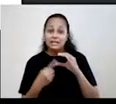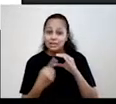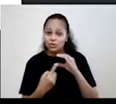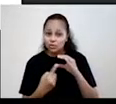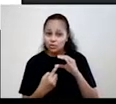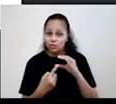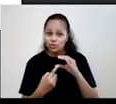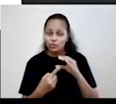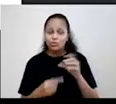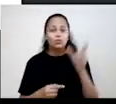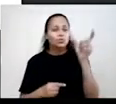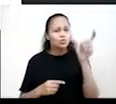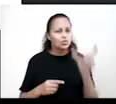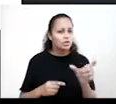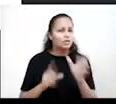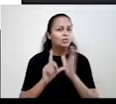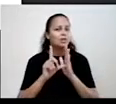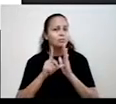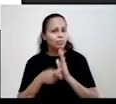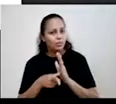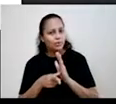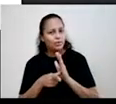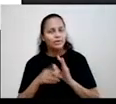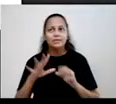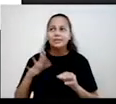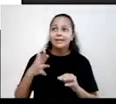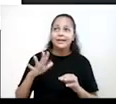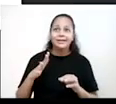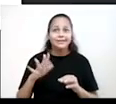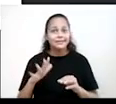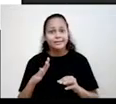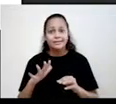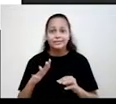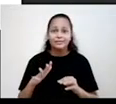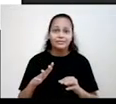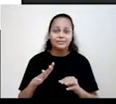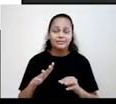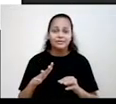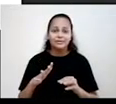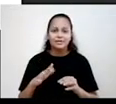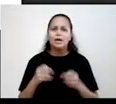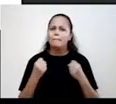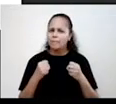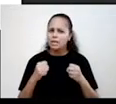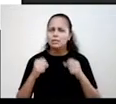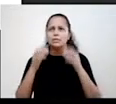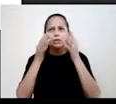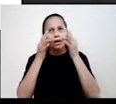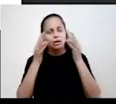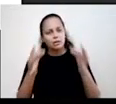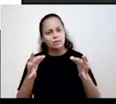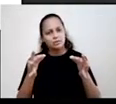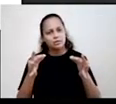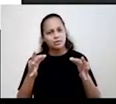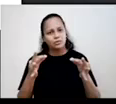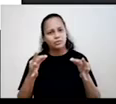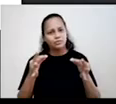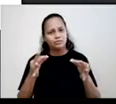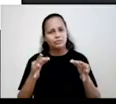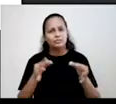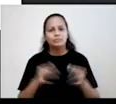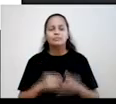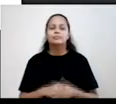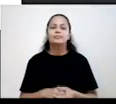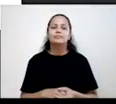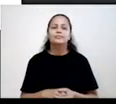o meu sujeito ele vem depois, às vezes a gente dá uma escorregada na concordância. Então eu tenho que prestar mais atenção nesses casos